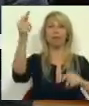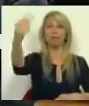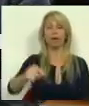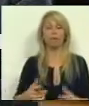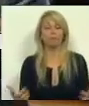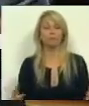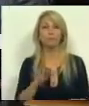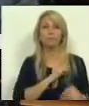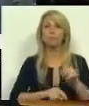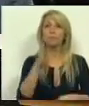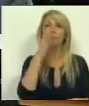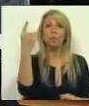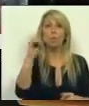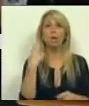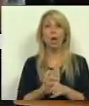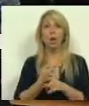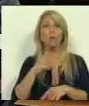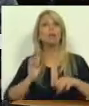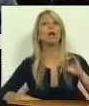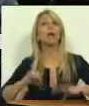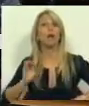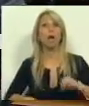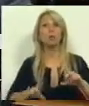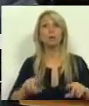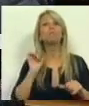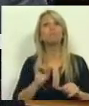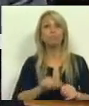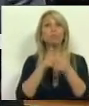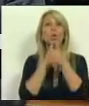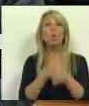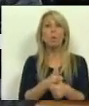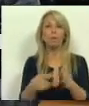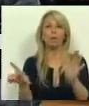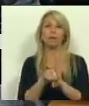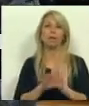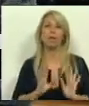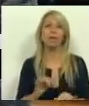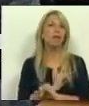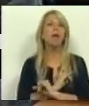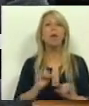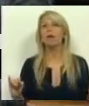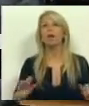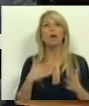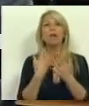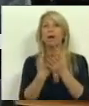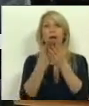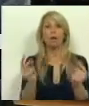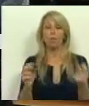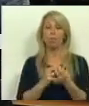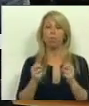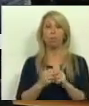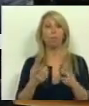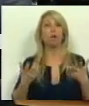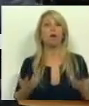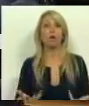coisa que está aqui em causa é o cumprimento da lei. Não há possibilidade de ultrapassar o problema que nós estamos a ter